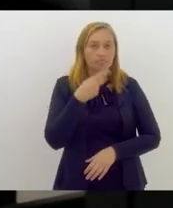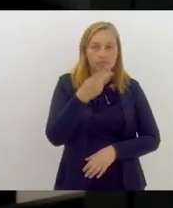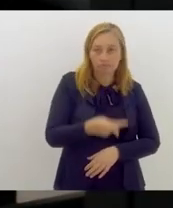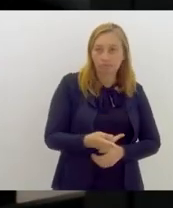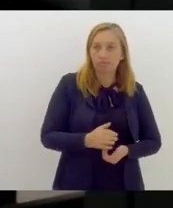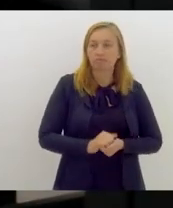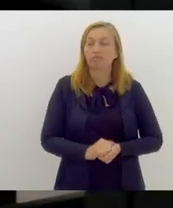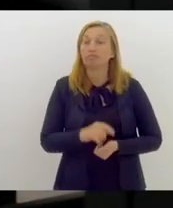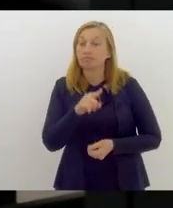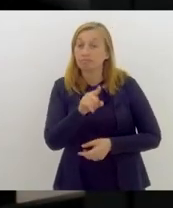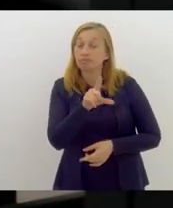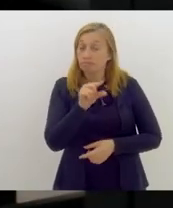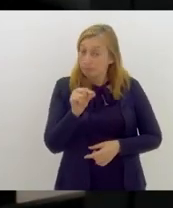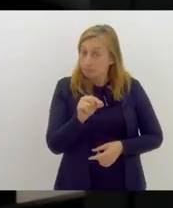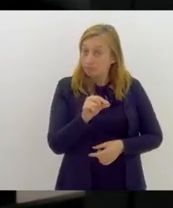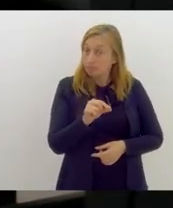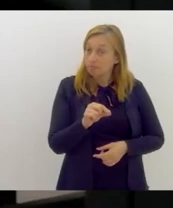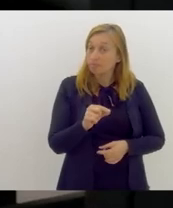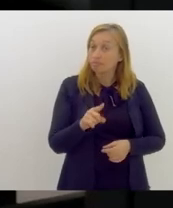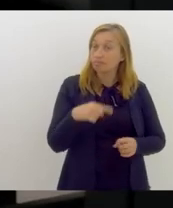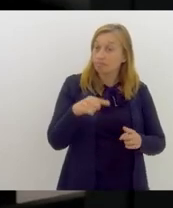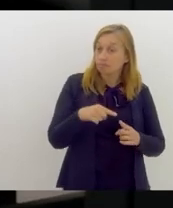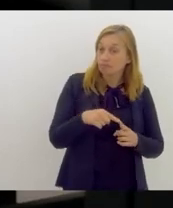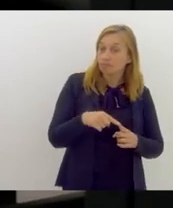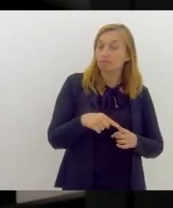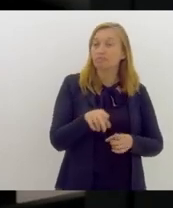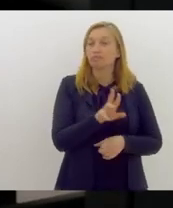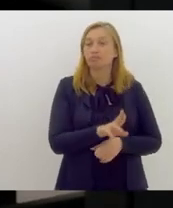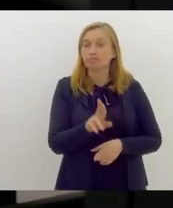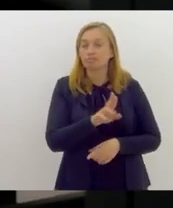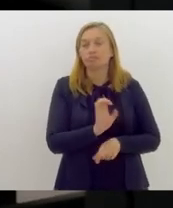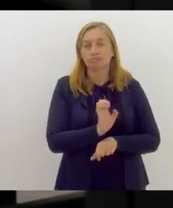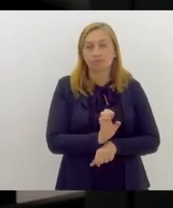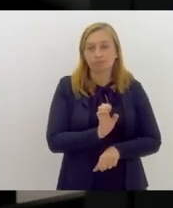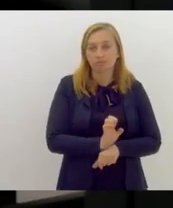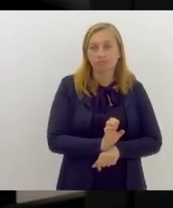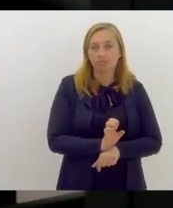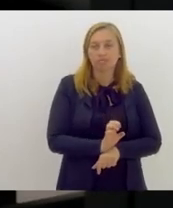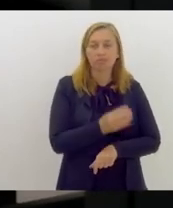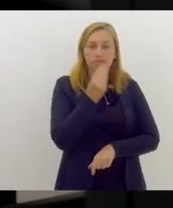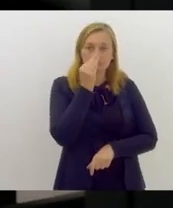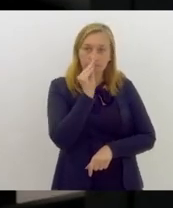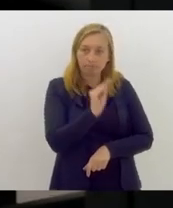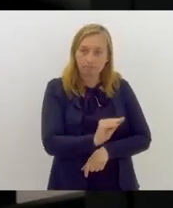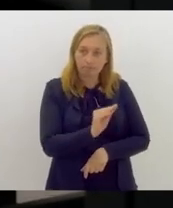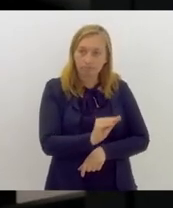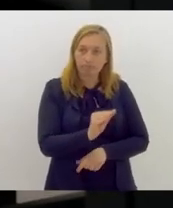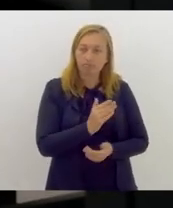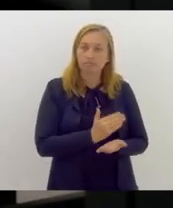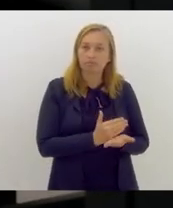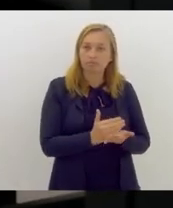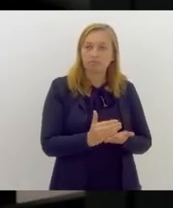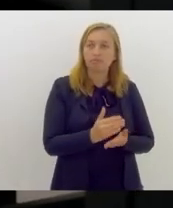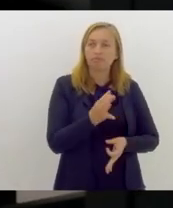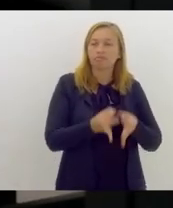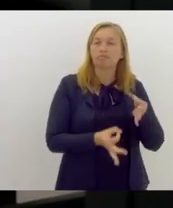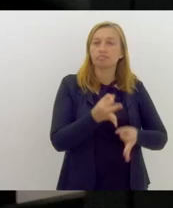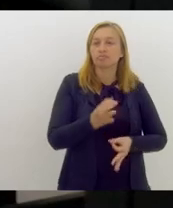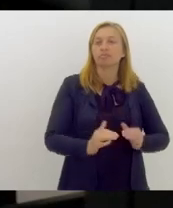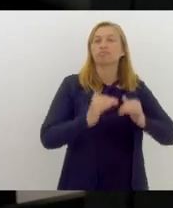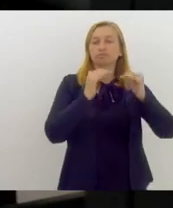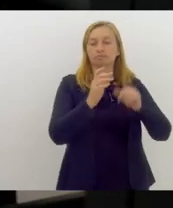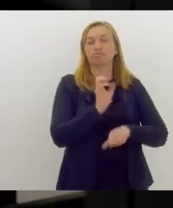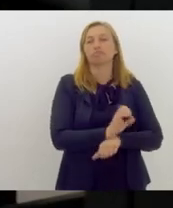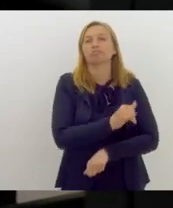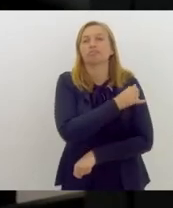essa decisão foi objeto de recurso do estado e foi negado inicialmente pelo Tribunal de Justiça do Estado